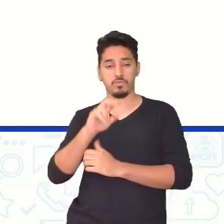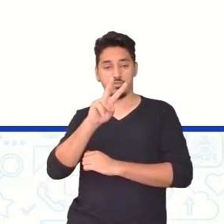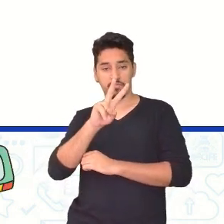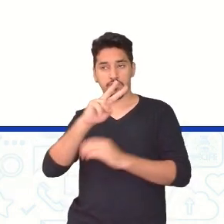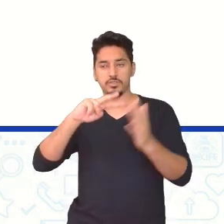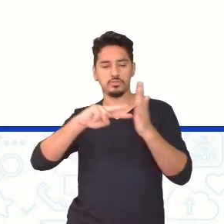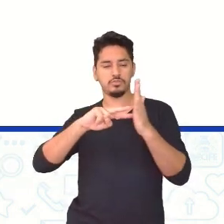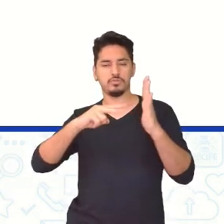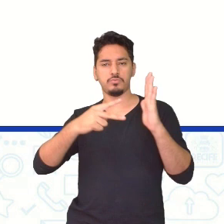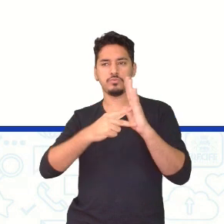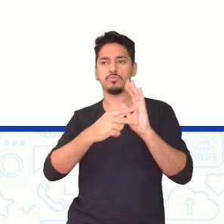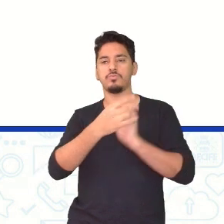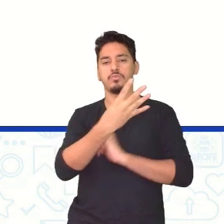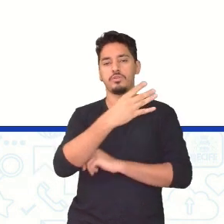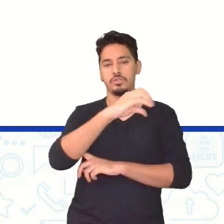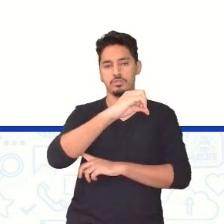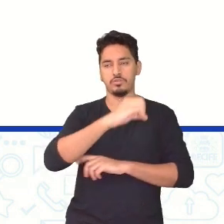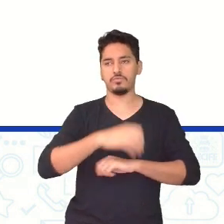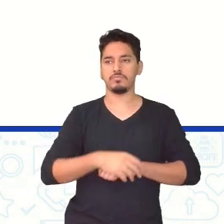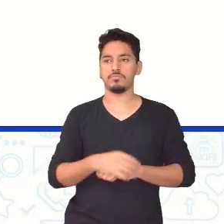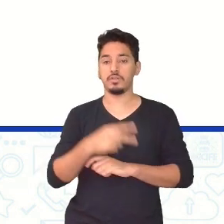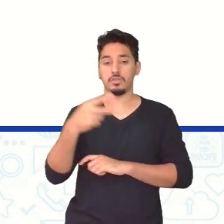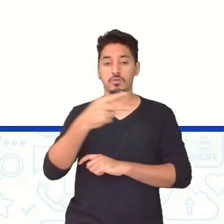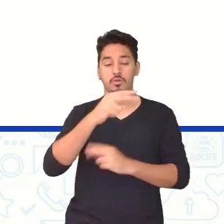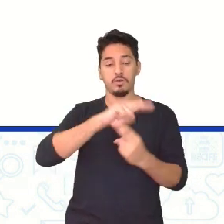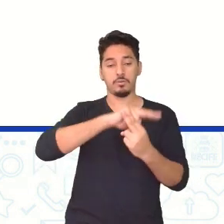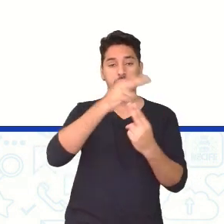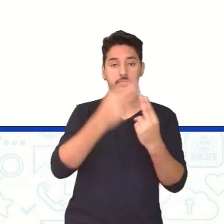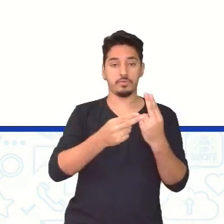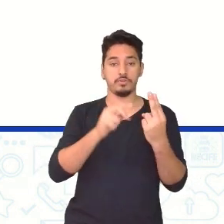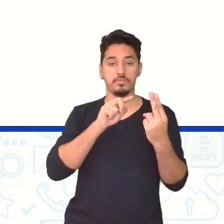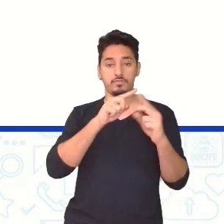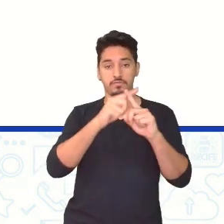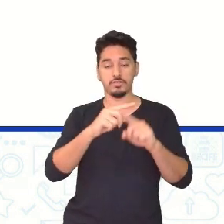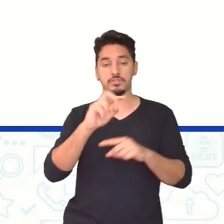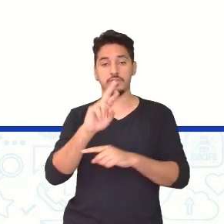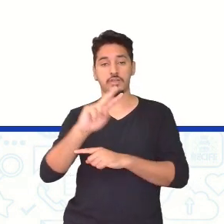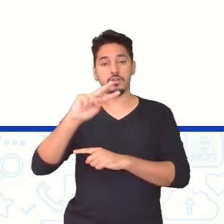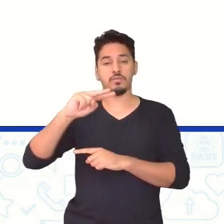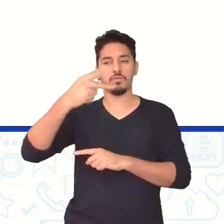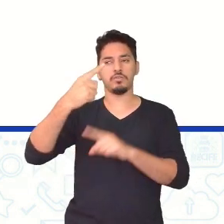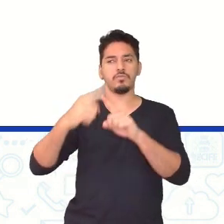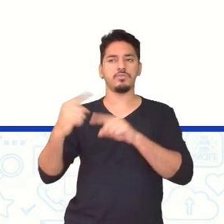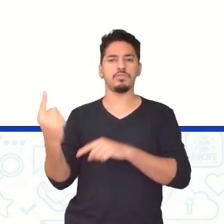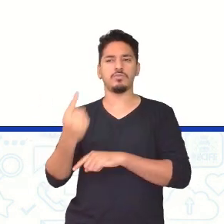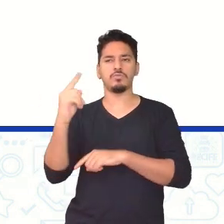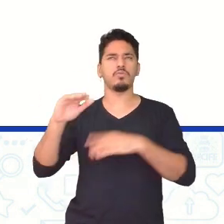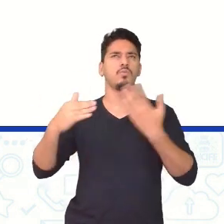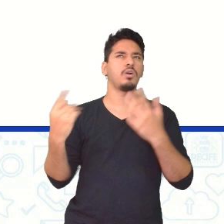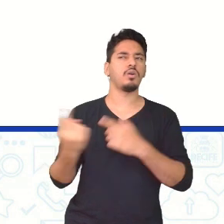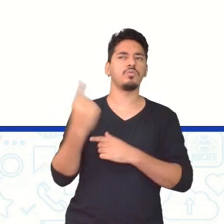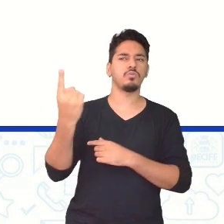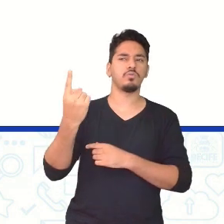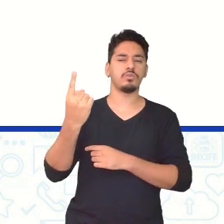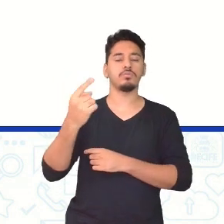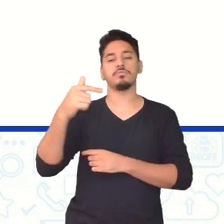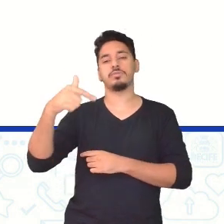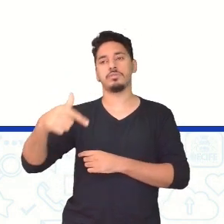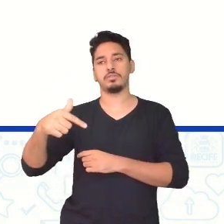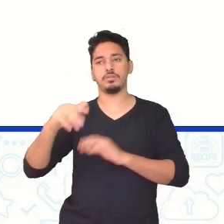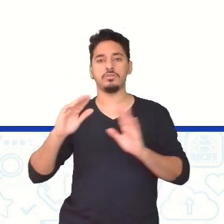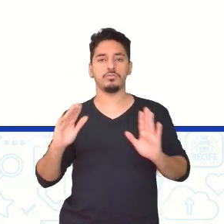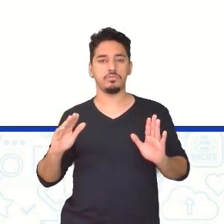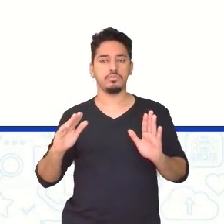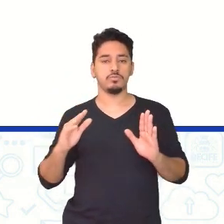V, substituir por 49. Igual a πr ao quadrado vezes a altura. Quem é a altura, Ricardinho, do óleo? 7. Então